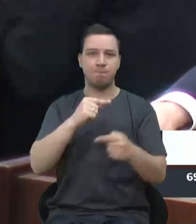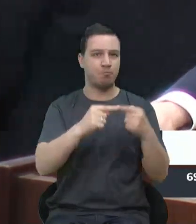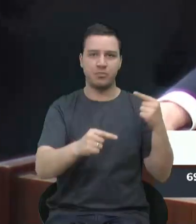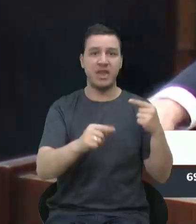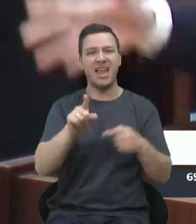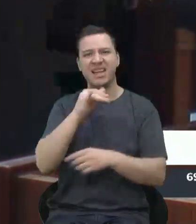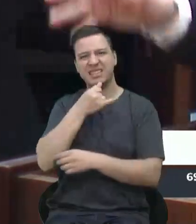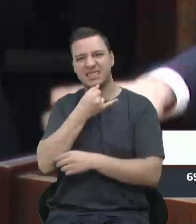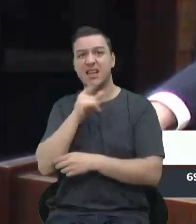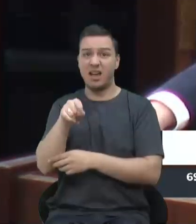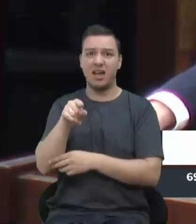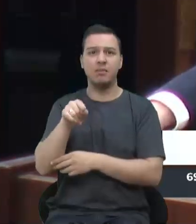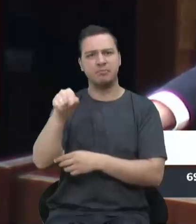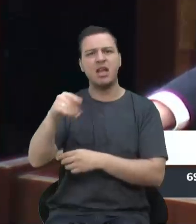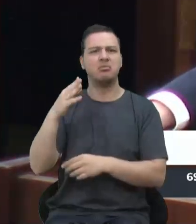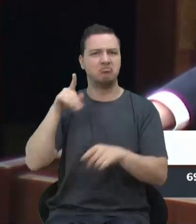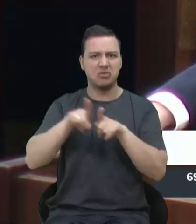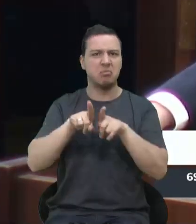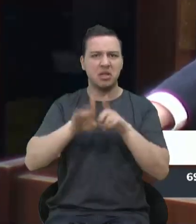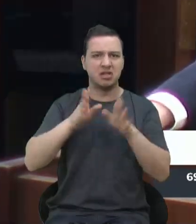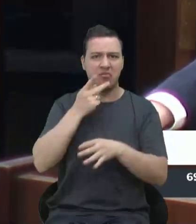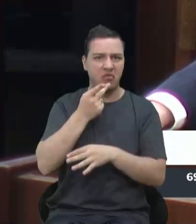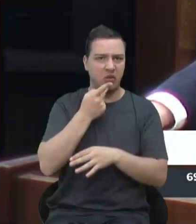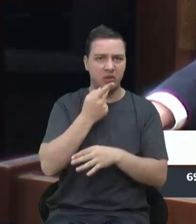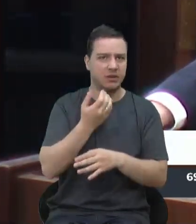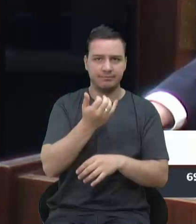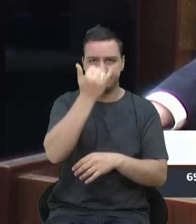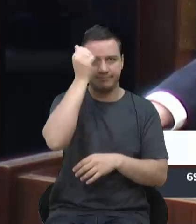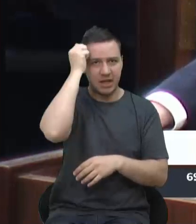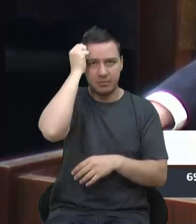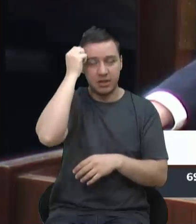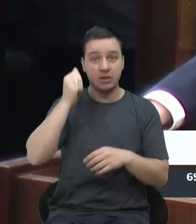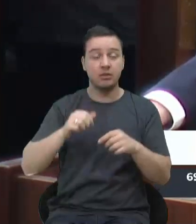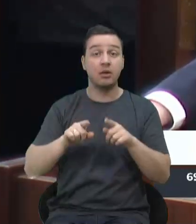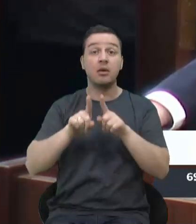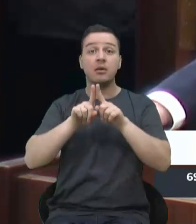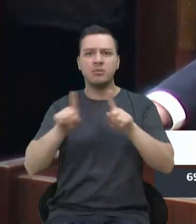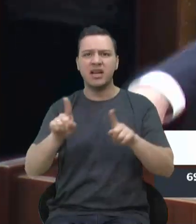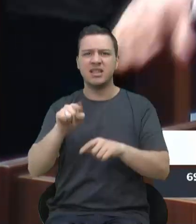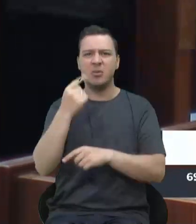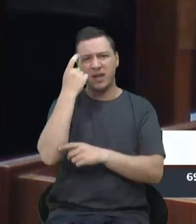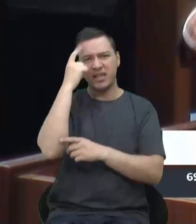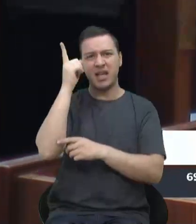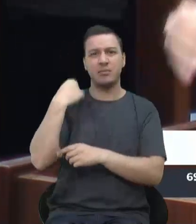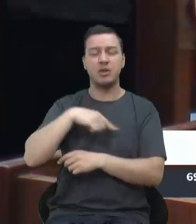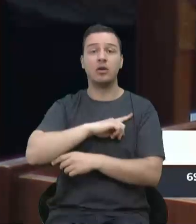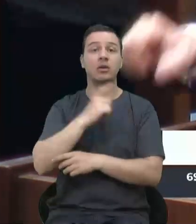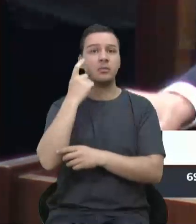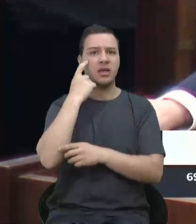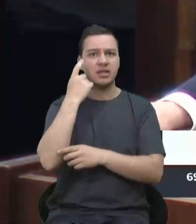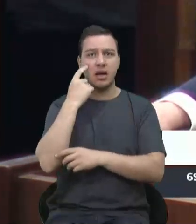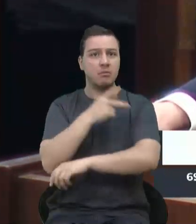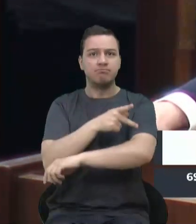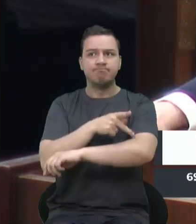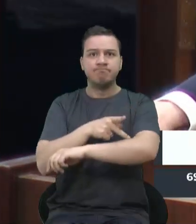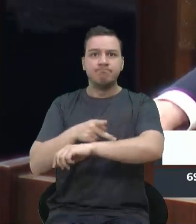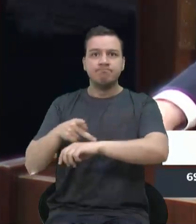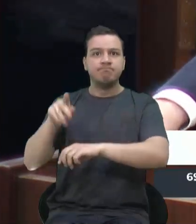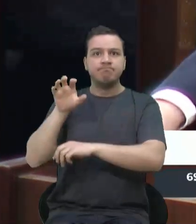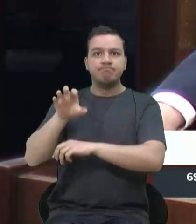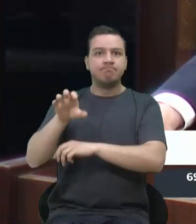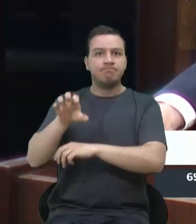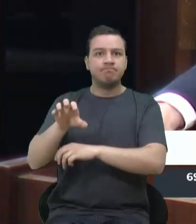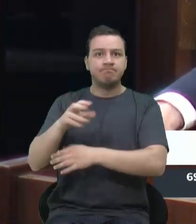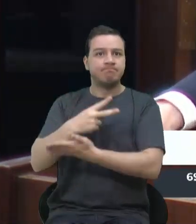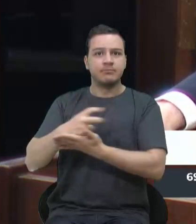infeliz, é infeliz. Ele próprio reconheceu. Agora, seria uma causa para que pudéssemos cogitar da pura e simples revogação de um mandato popular?